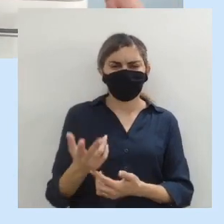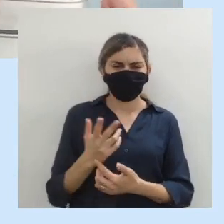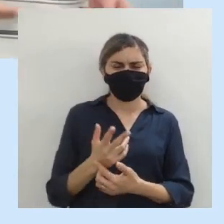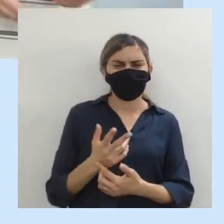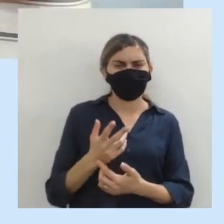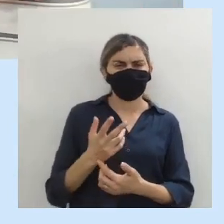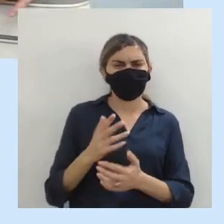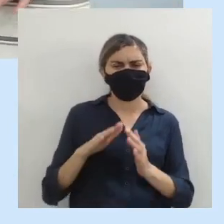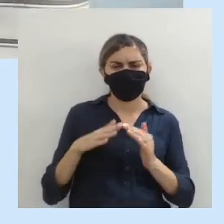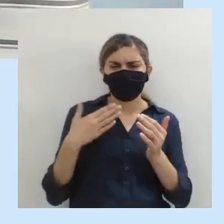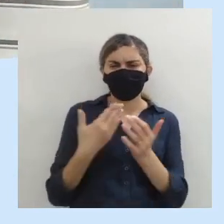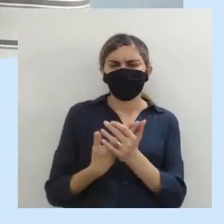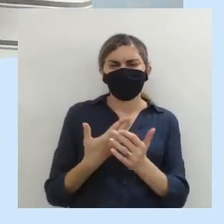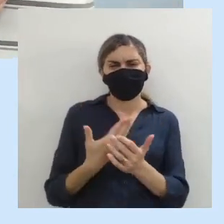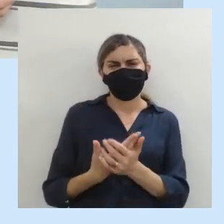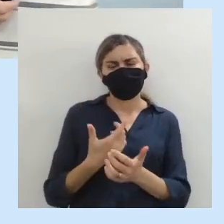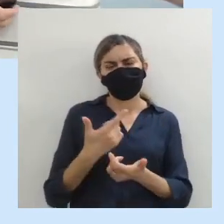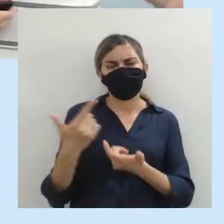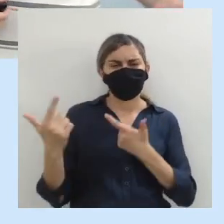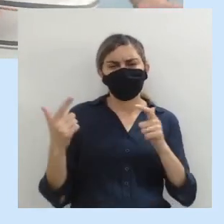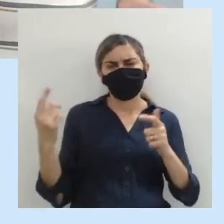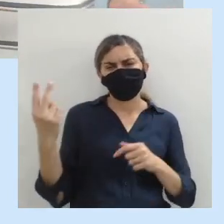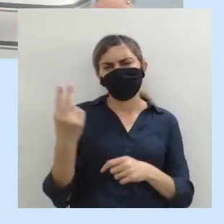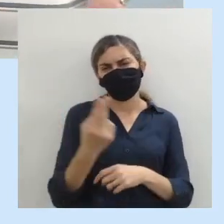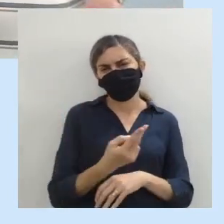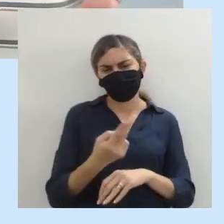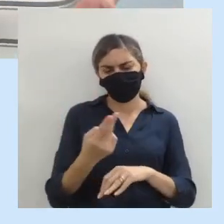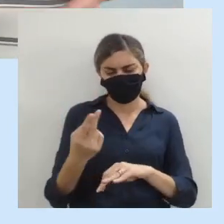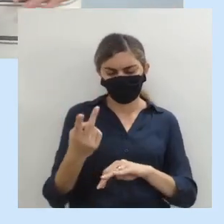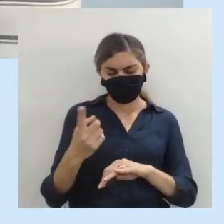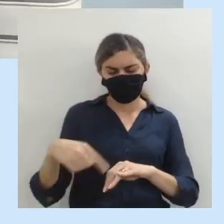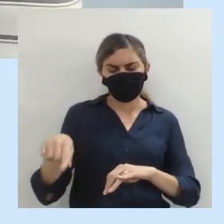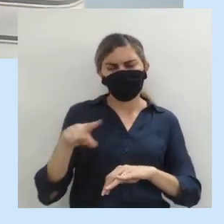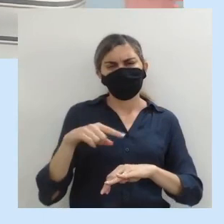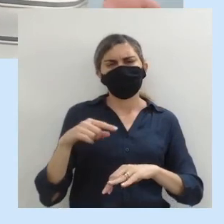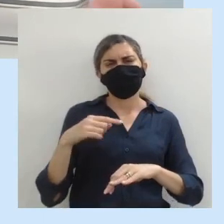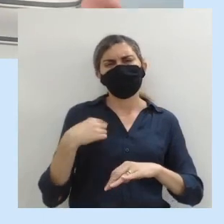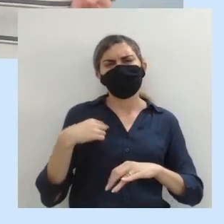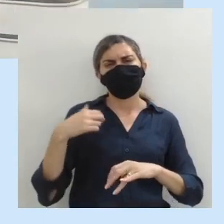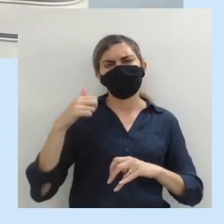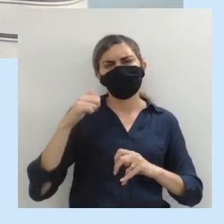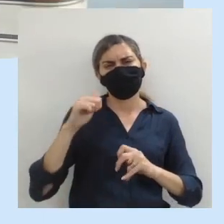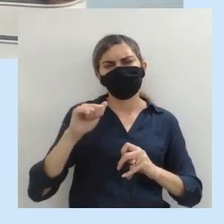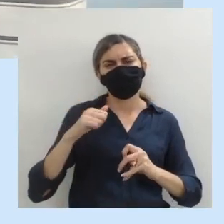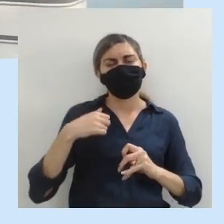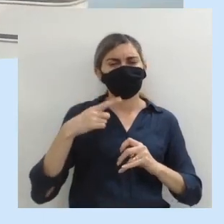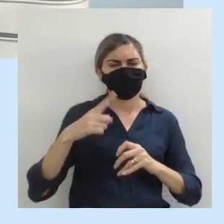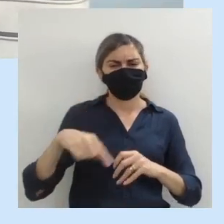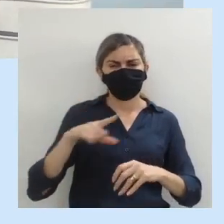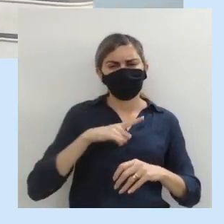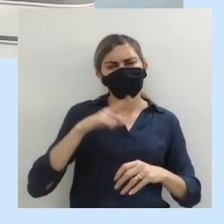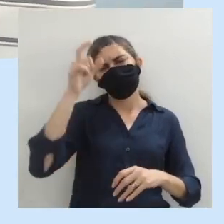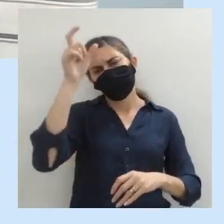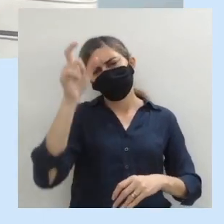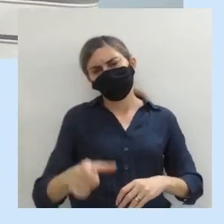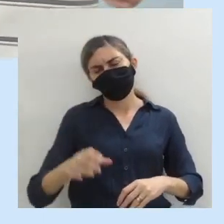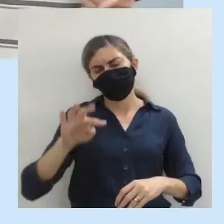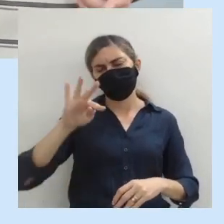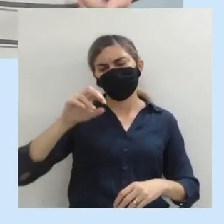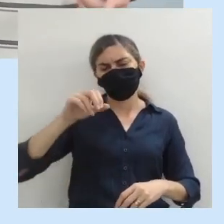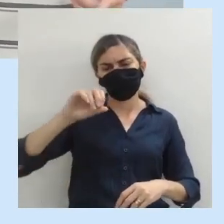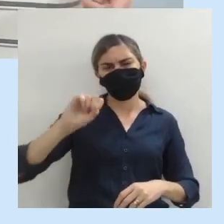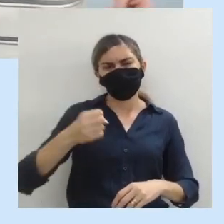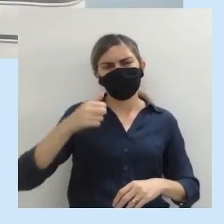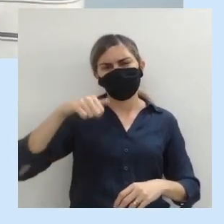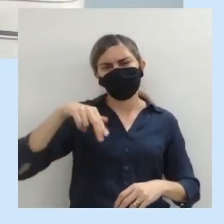Falar de escolástica, entre outros nomes, como nós vimos, como Santo Anselmo, nós temos a figura de Tomás de